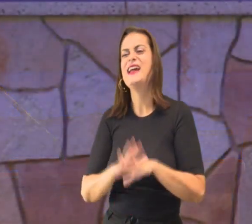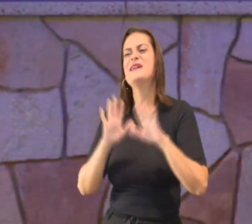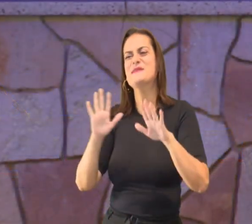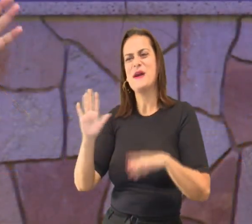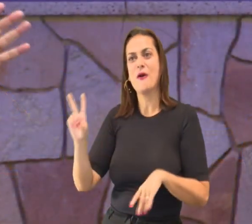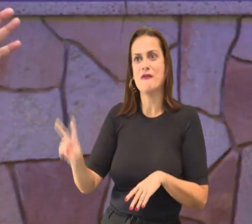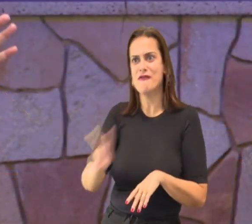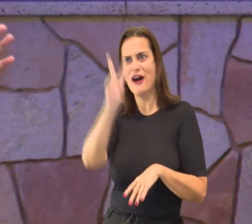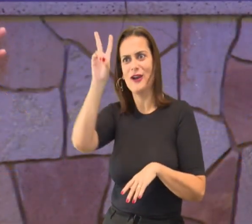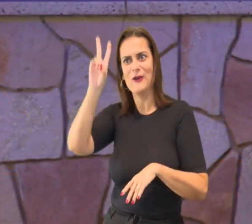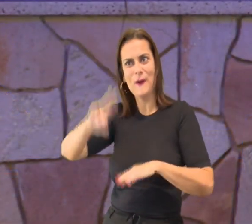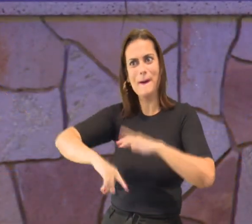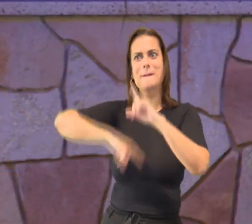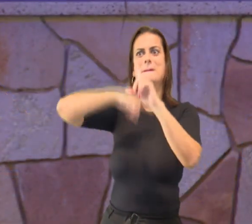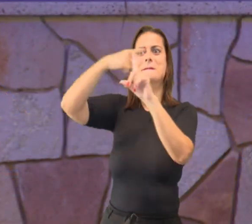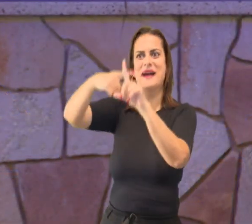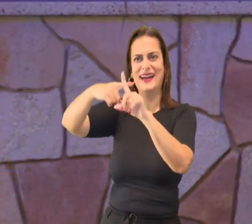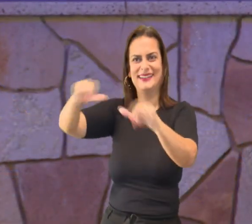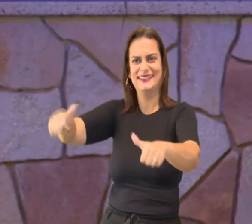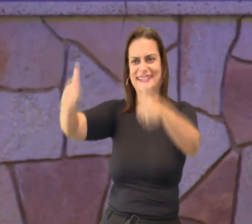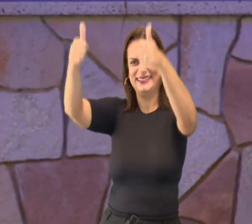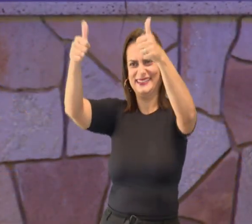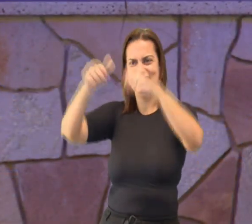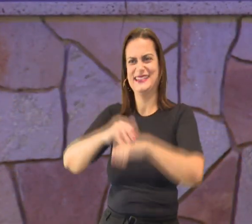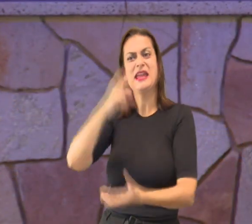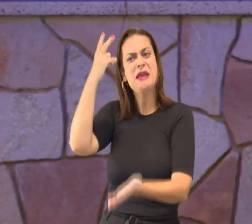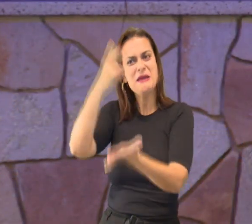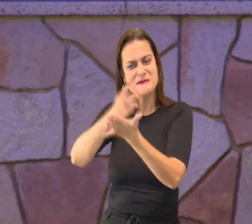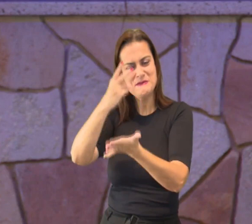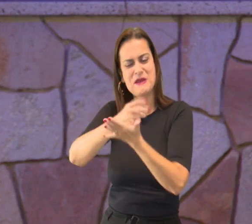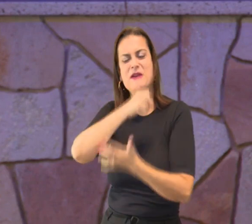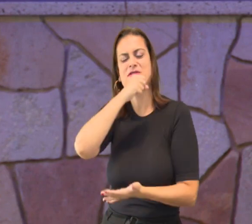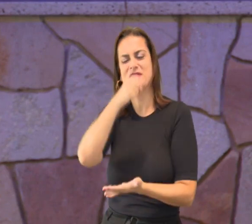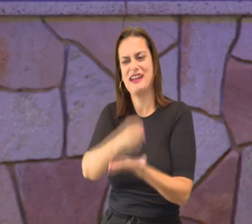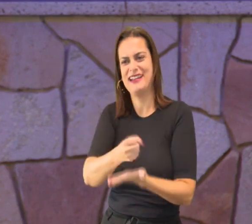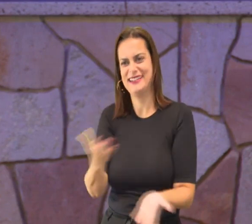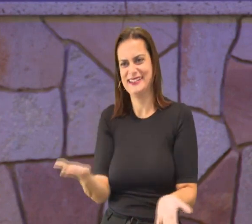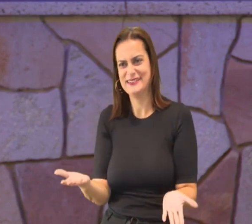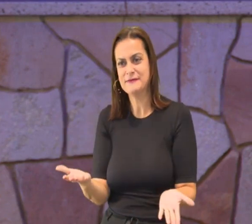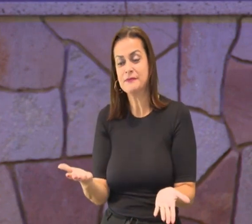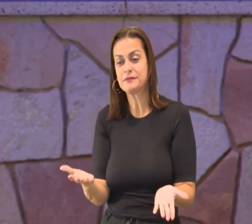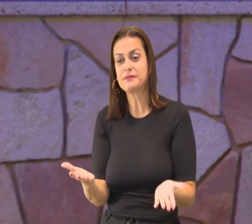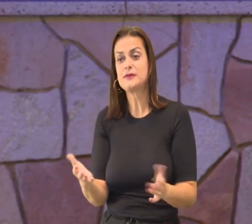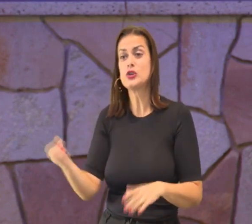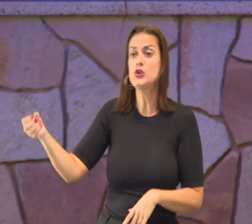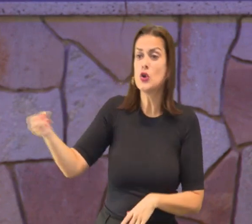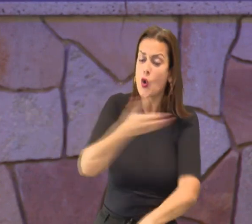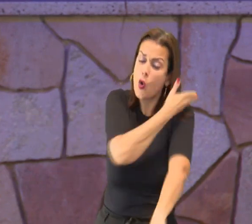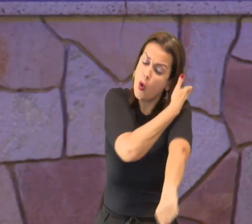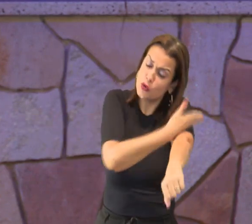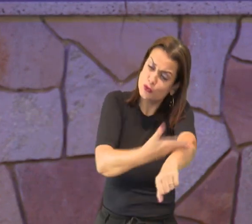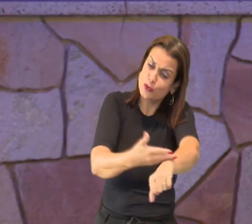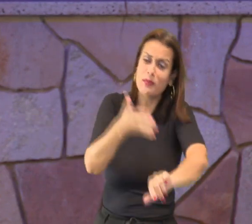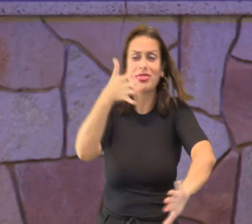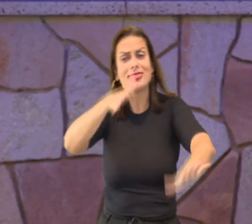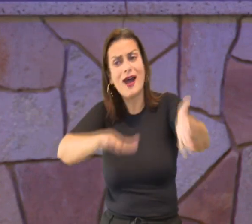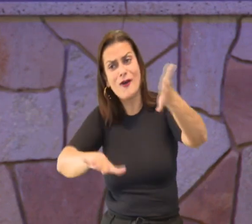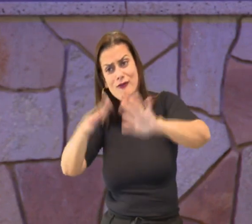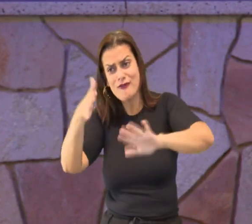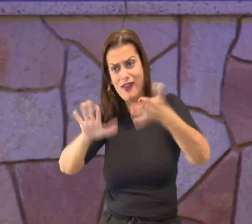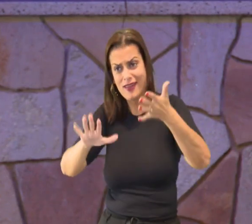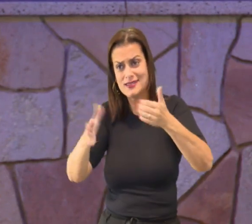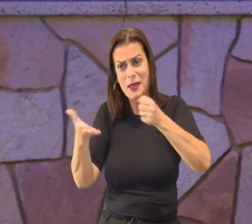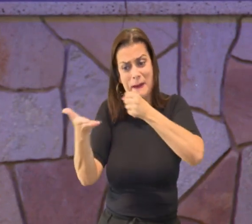maior valor é que vale, mesmo se ela seja velha. Nós temos alguns costumes que talvez,